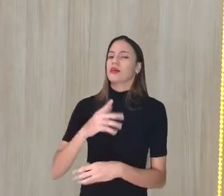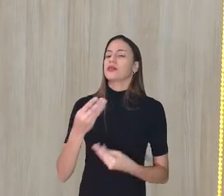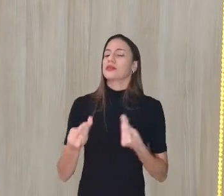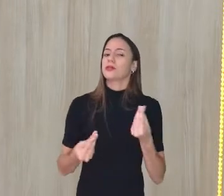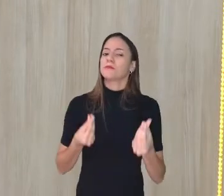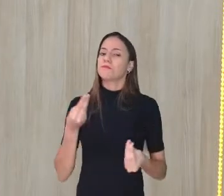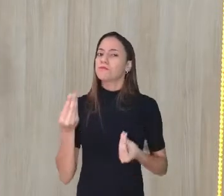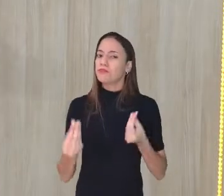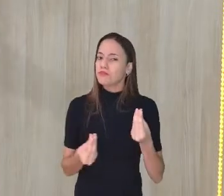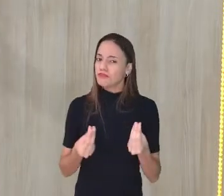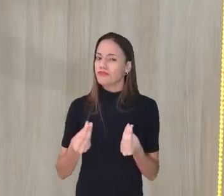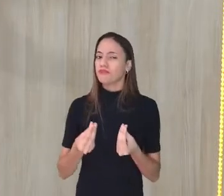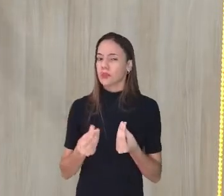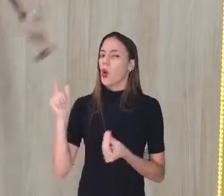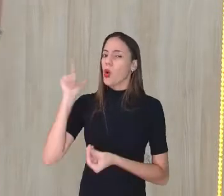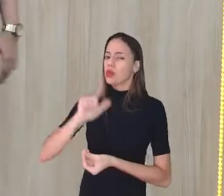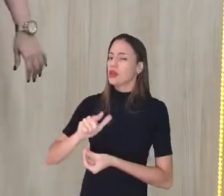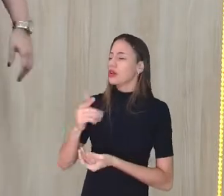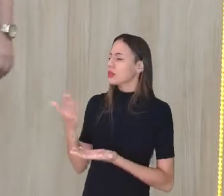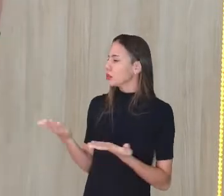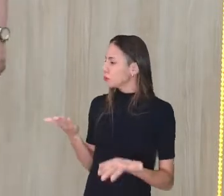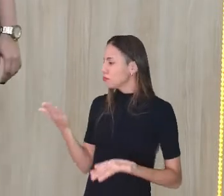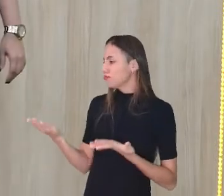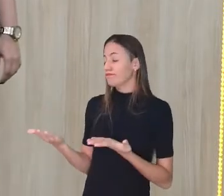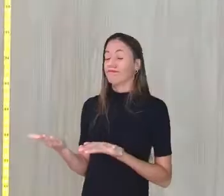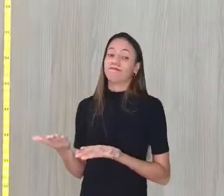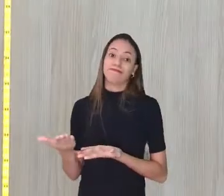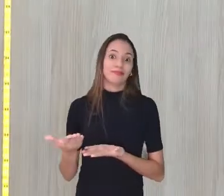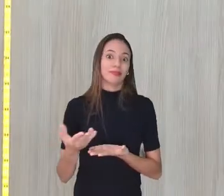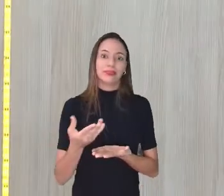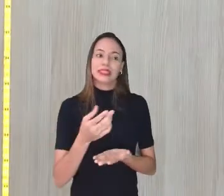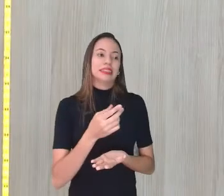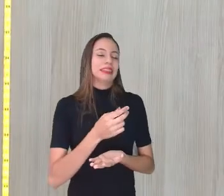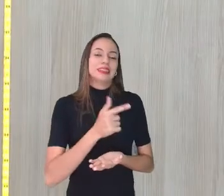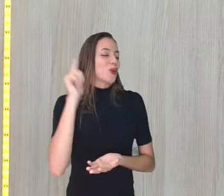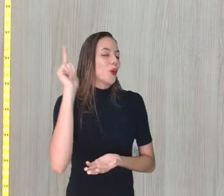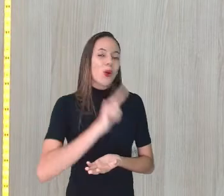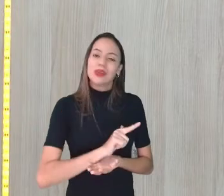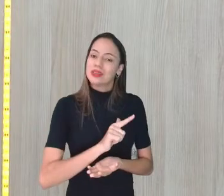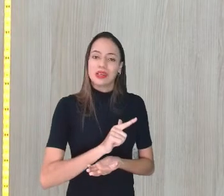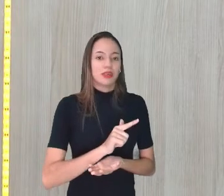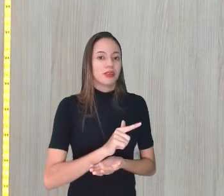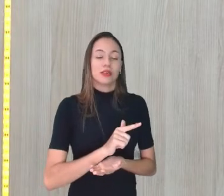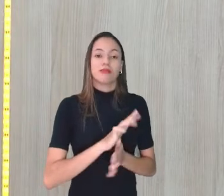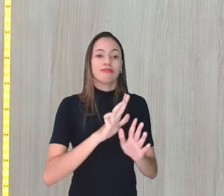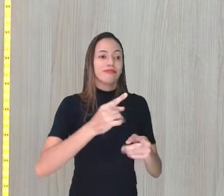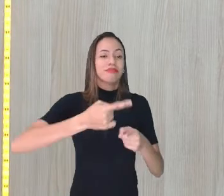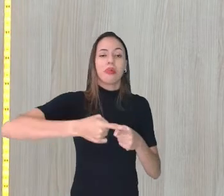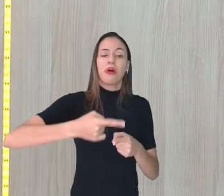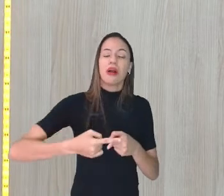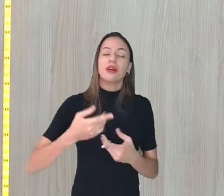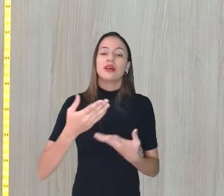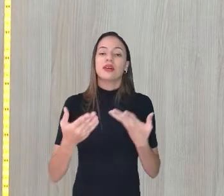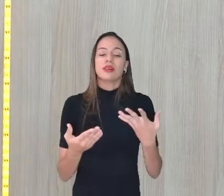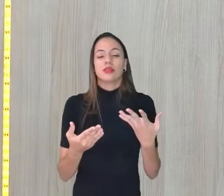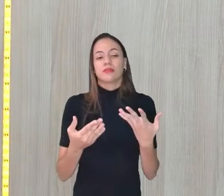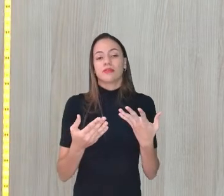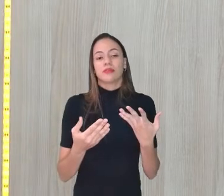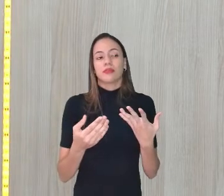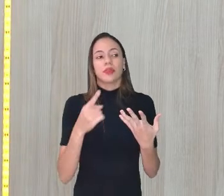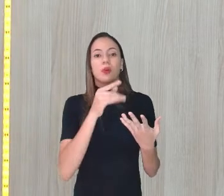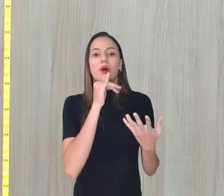está determinado? Será que consegue manter isso, Nem professora? sempre, viu? E a gente ouve falar tanto nessa questão